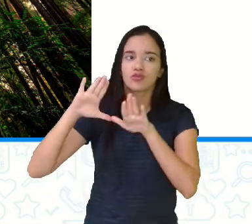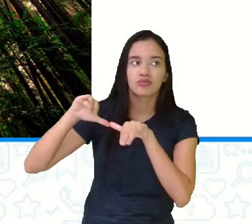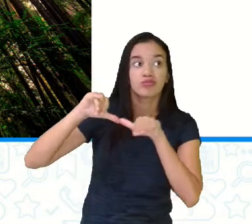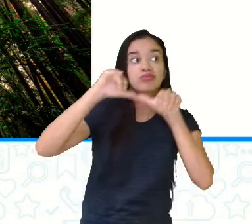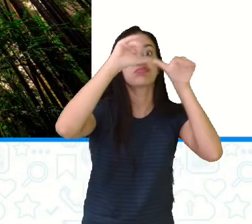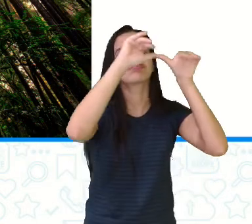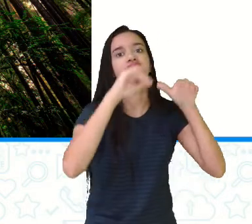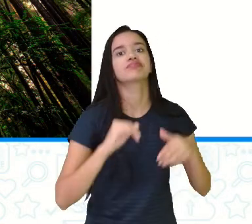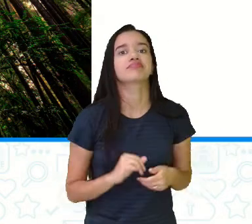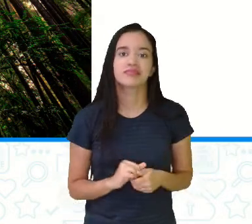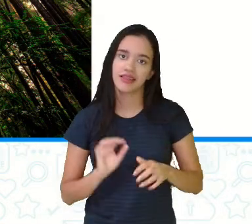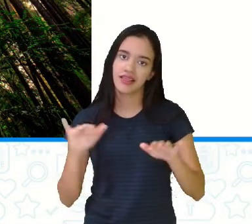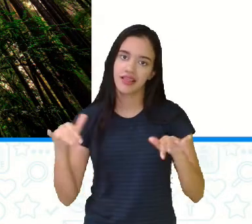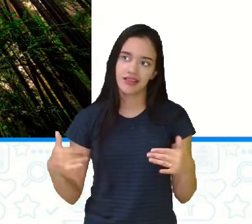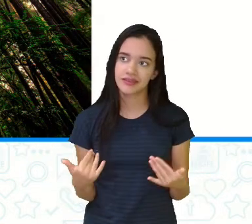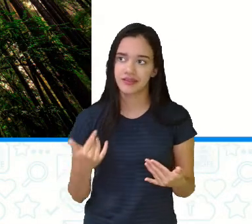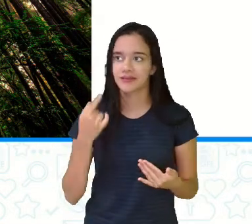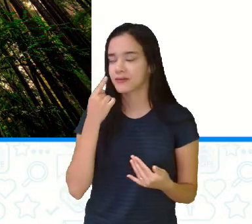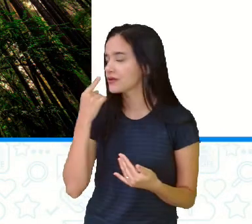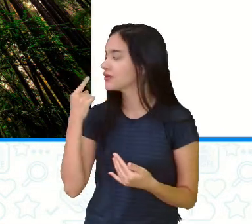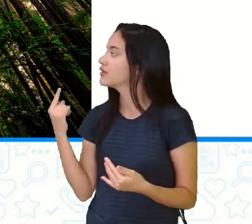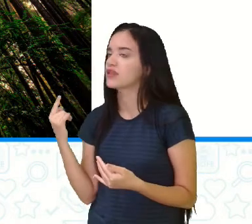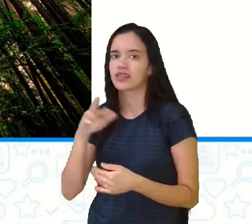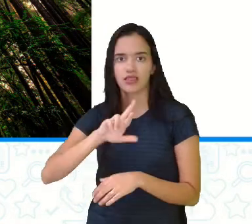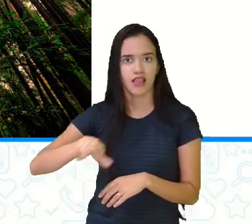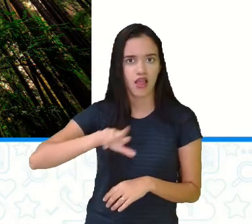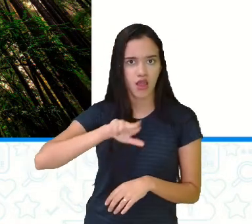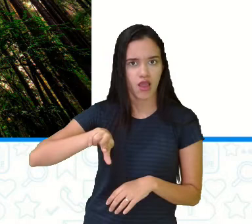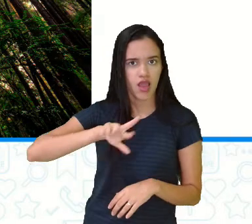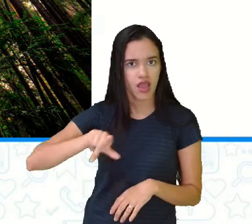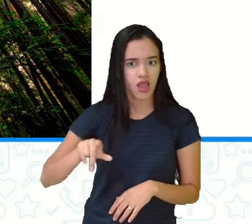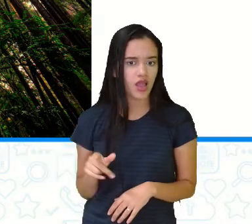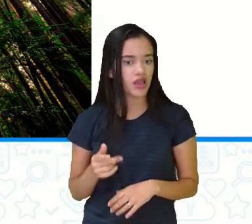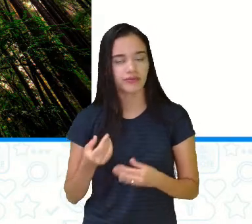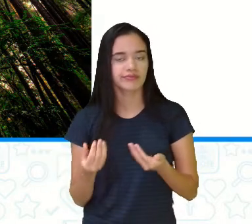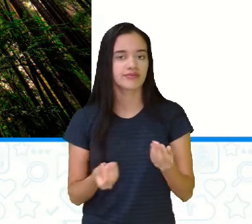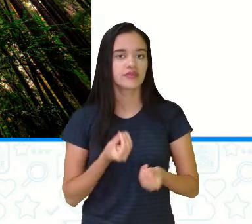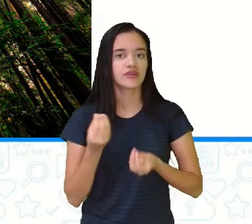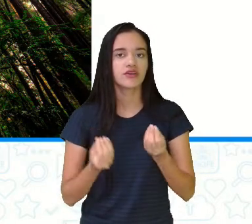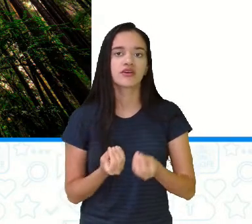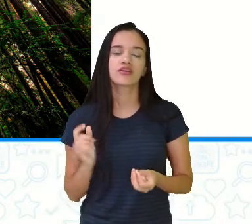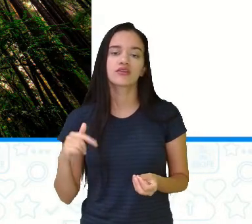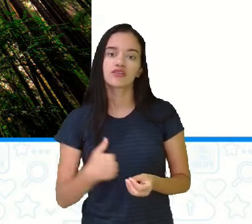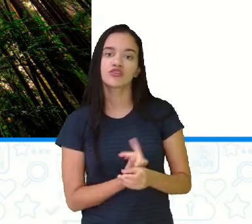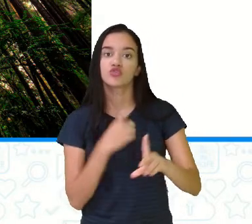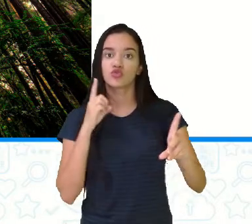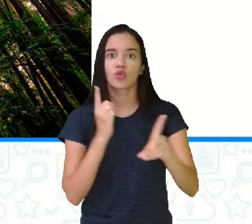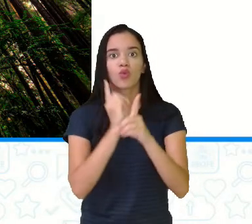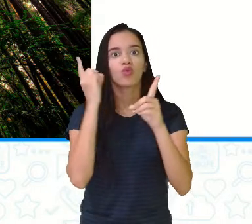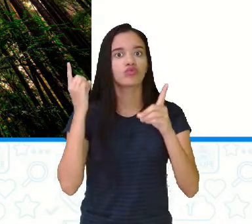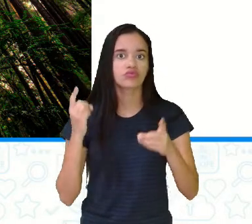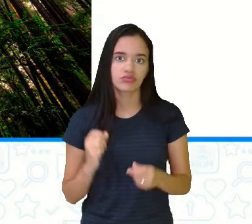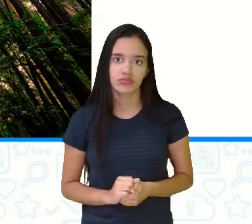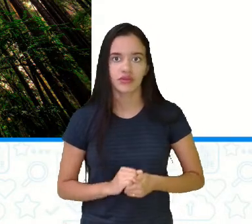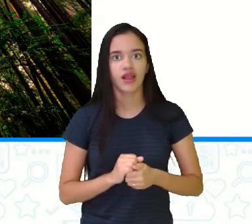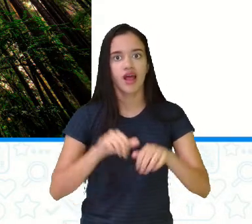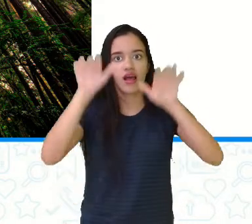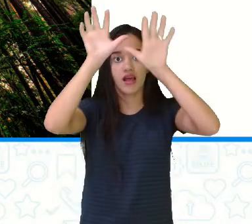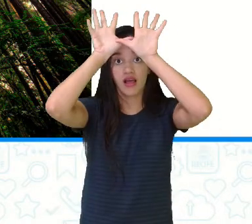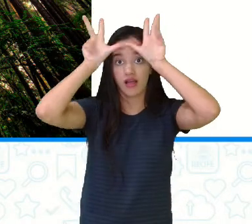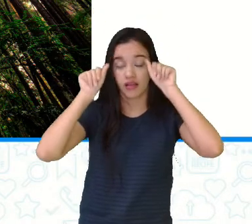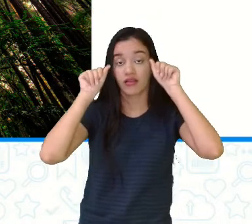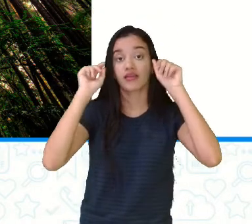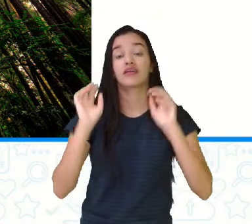grande porte. Então, não é aí uma coisa que a gente vai encontrar de forma rara na floresta amazônica. Então, é